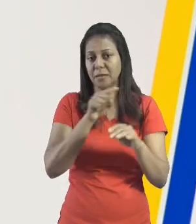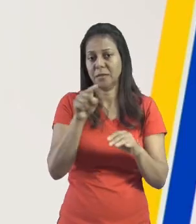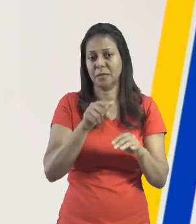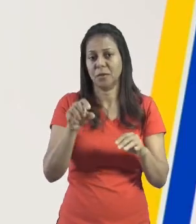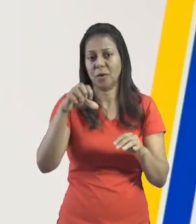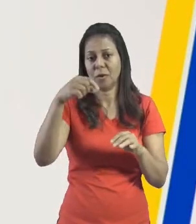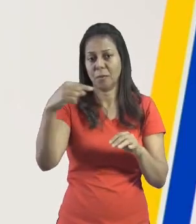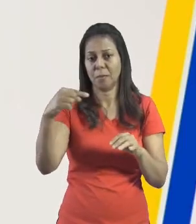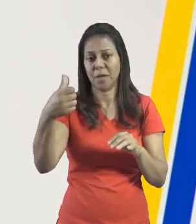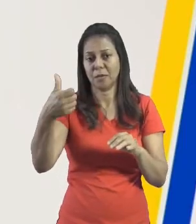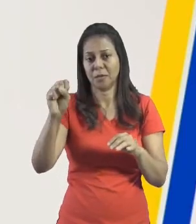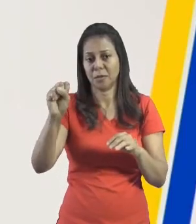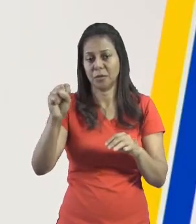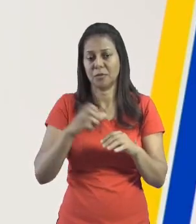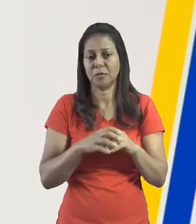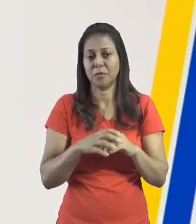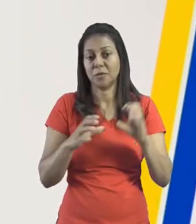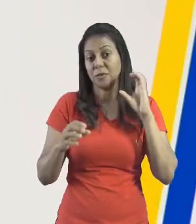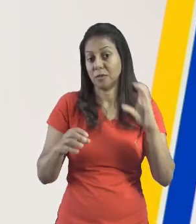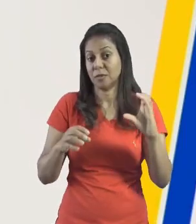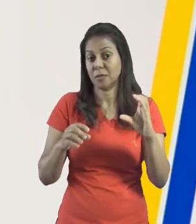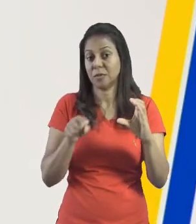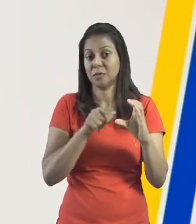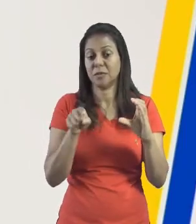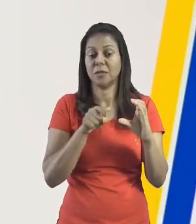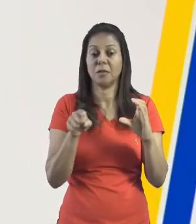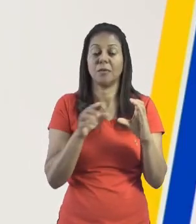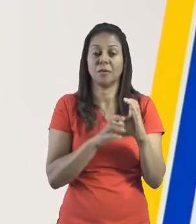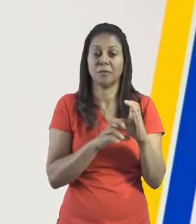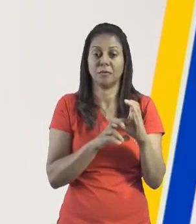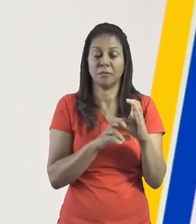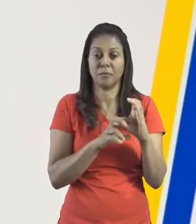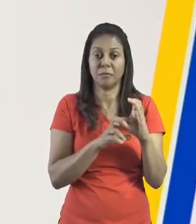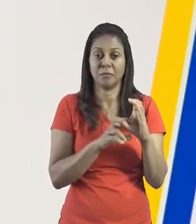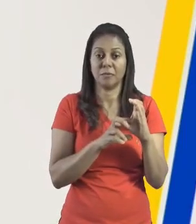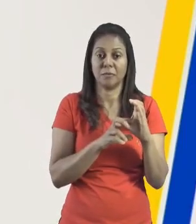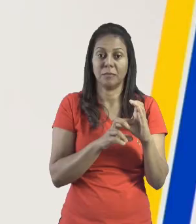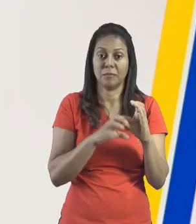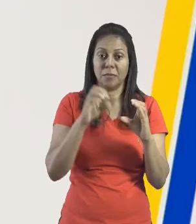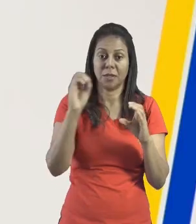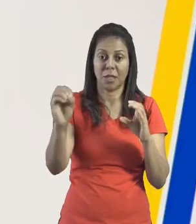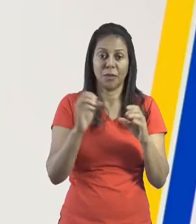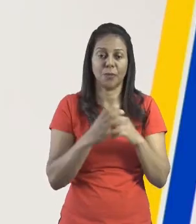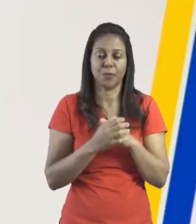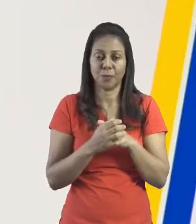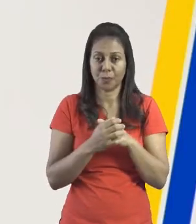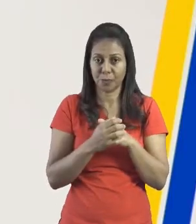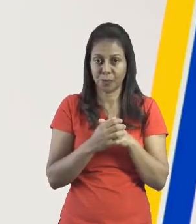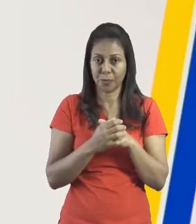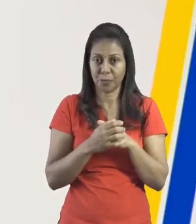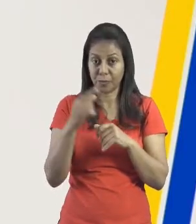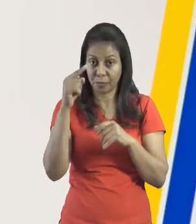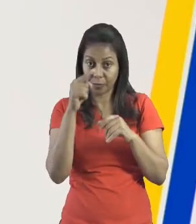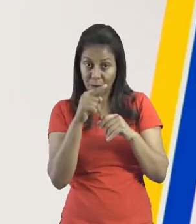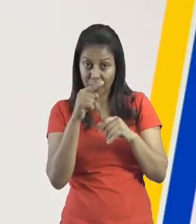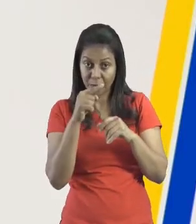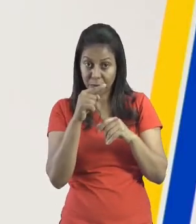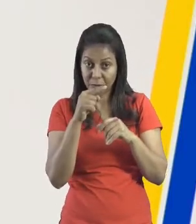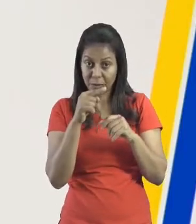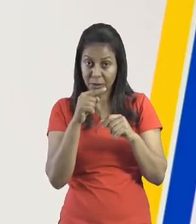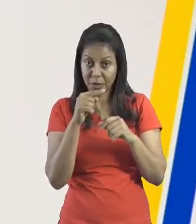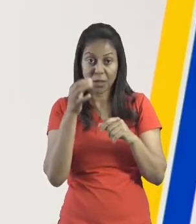a menos 18 e o C, que não aparece, dizemos que é zero. Nesse caso aí, se